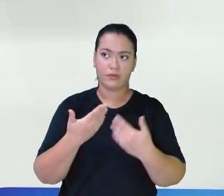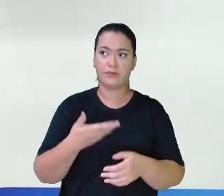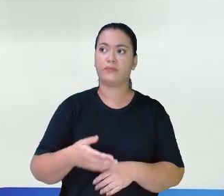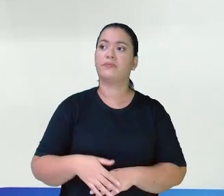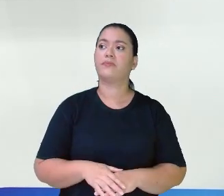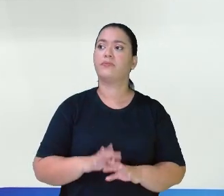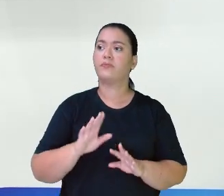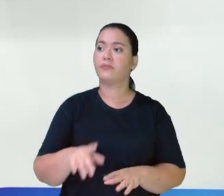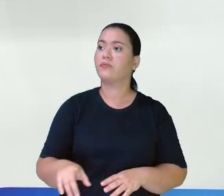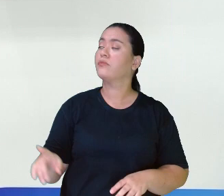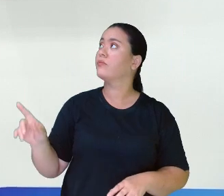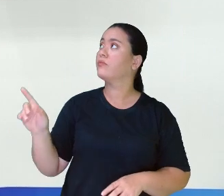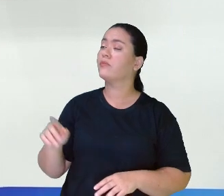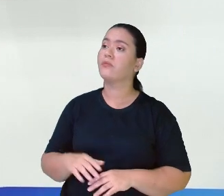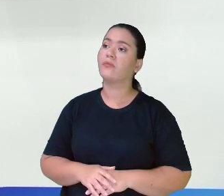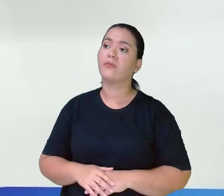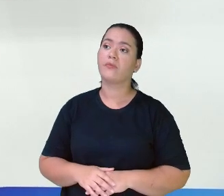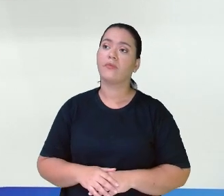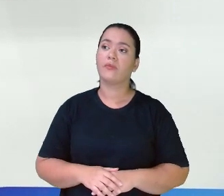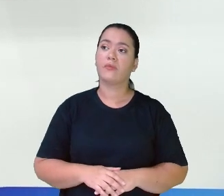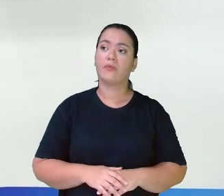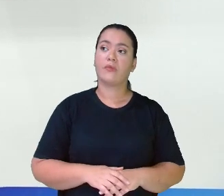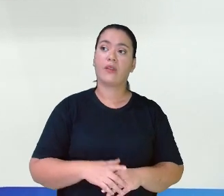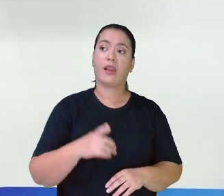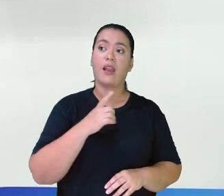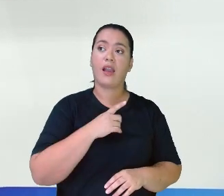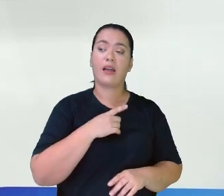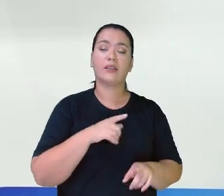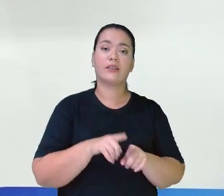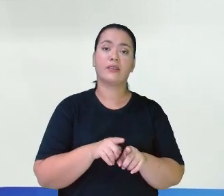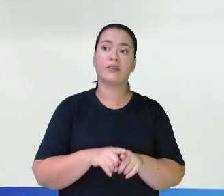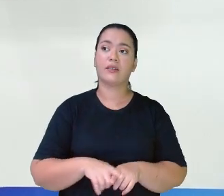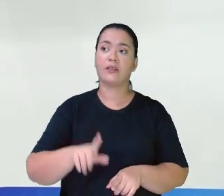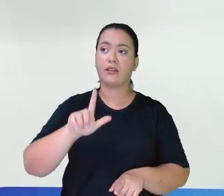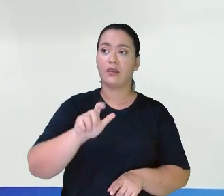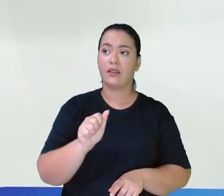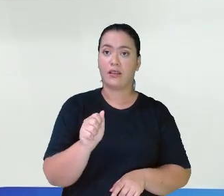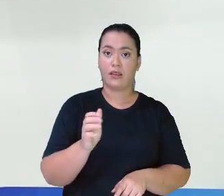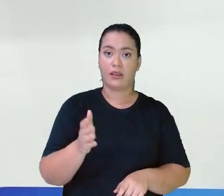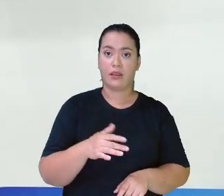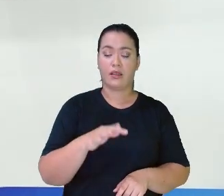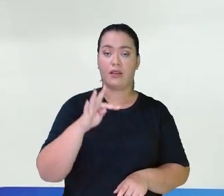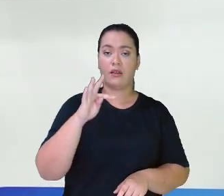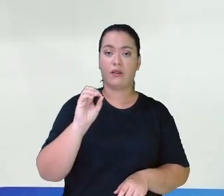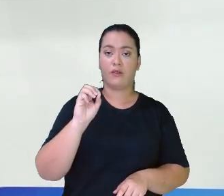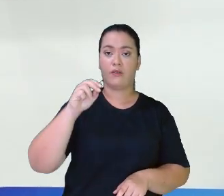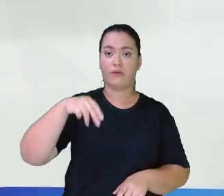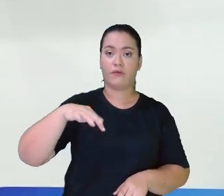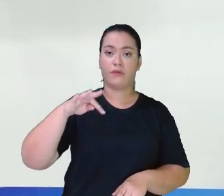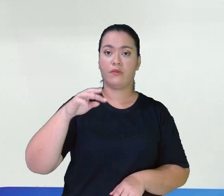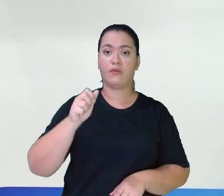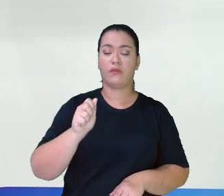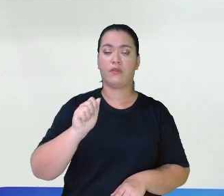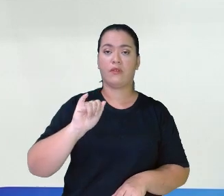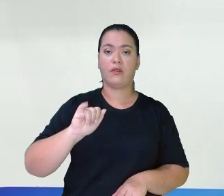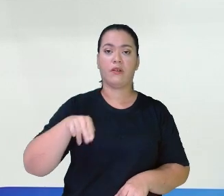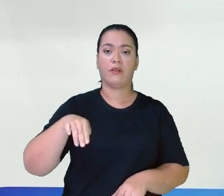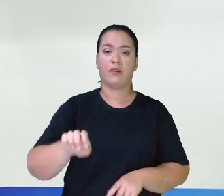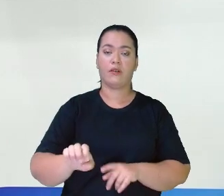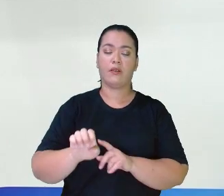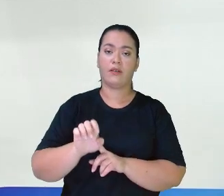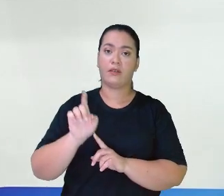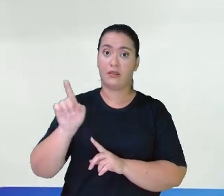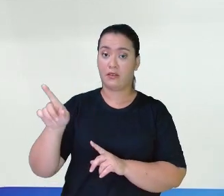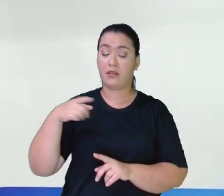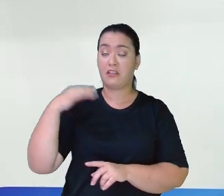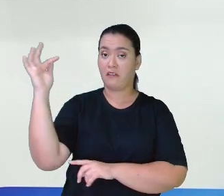vocês. Essa outra versão que nós vamos conhecer, quem escreveu foi La Fontaine. Eu não sei se pronuncia assim por ele ser francês,